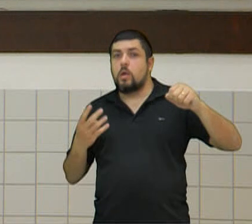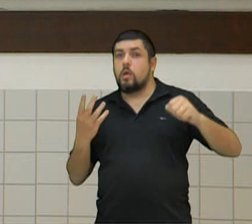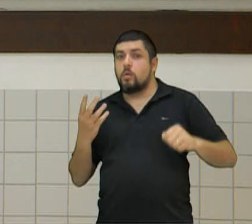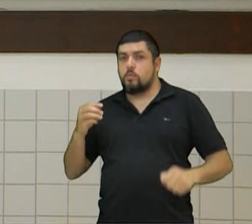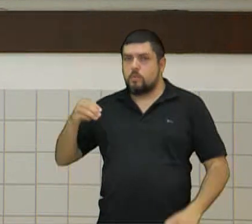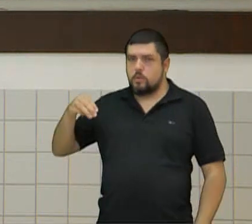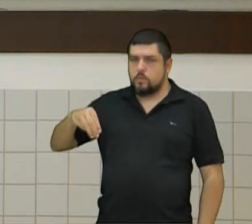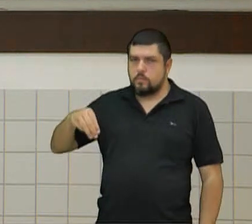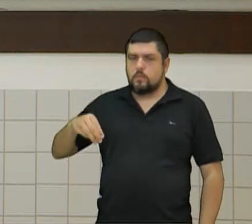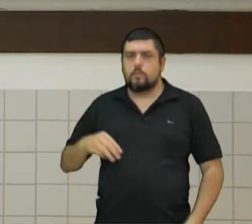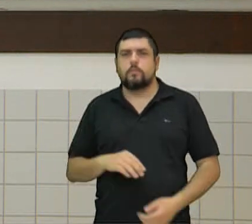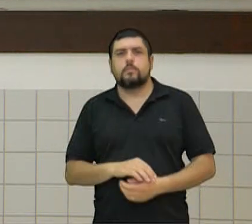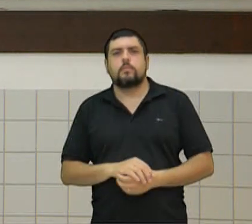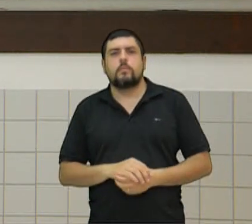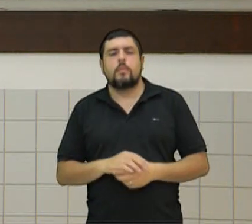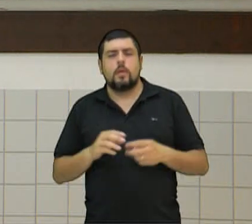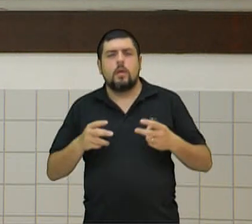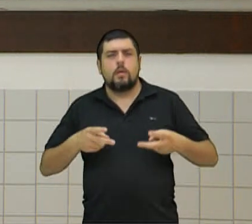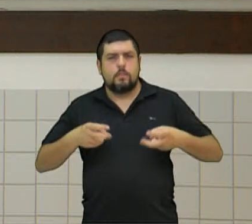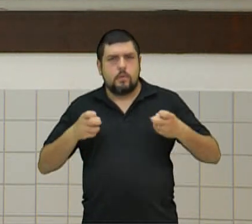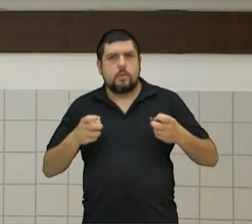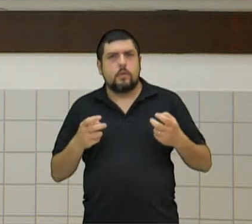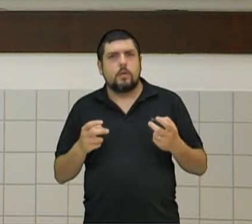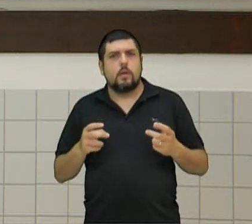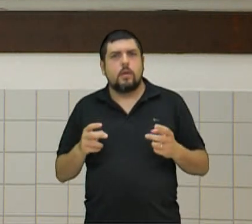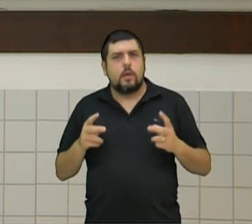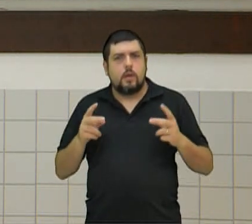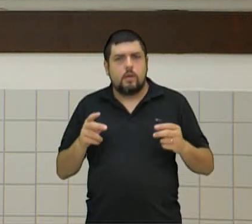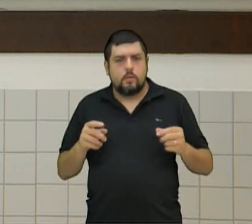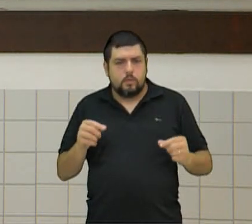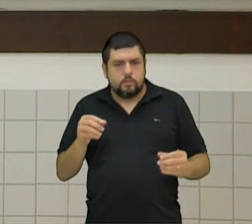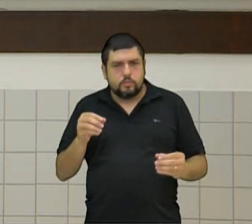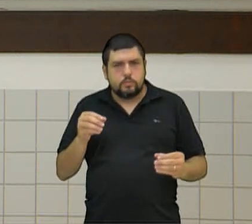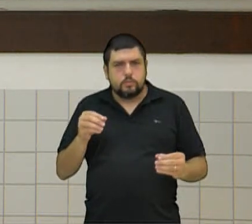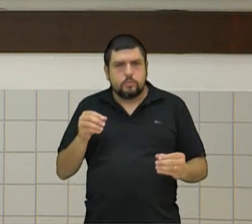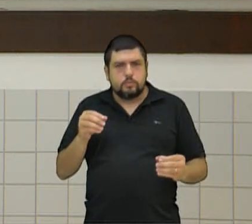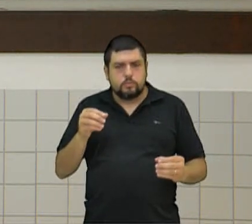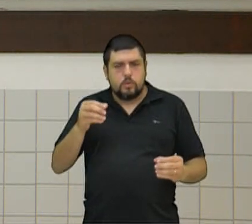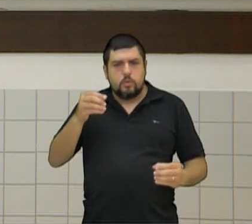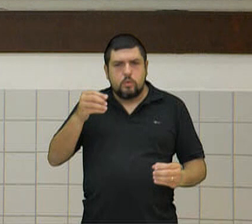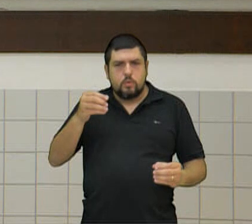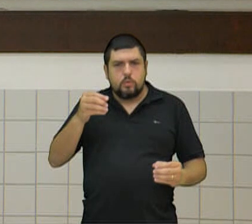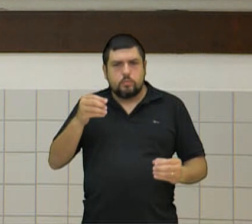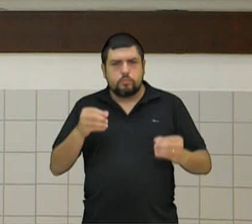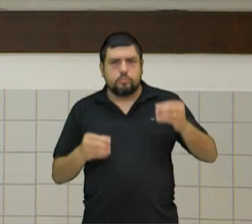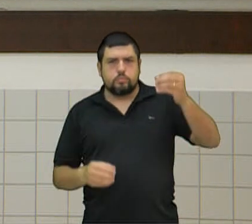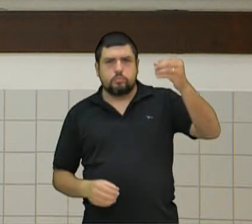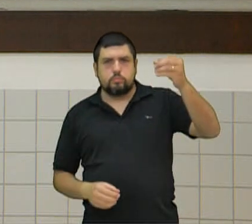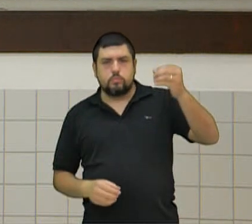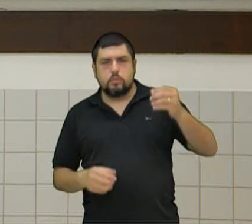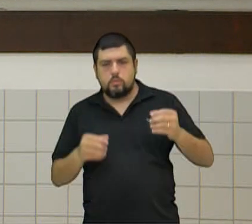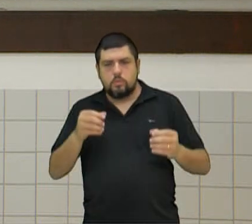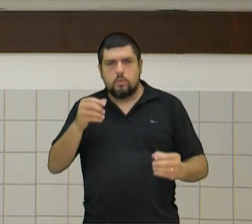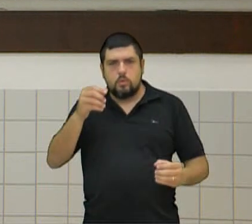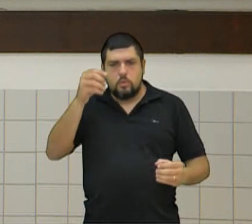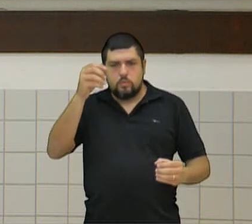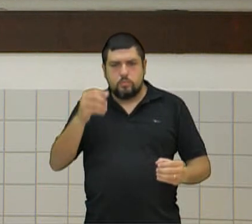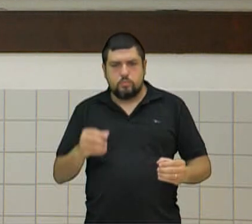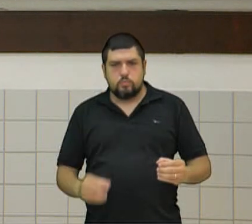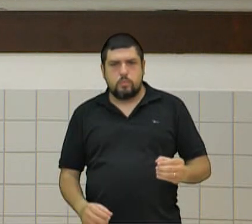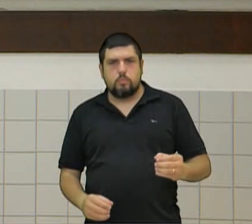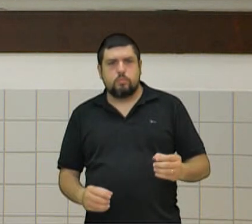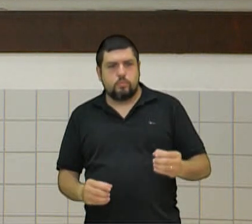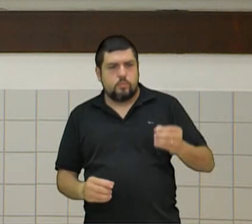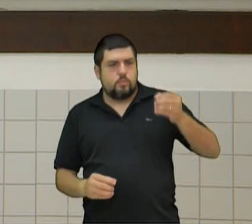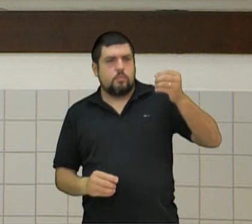ó. Eu estou deslocando uma grande quantidade vejo de distância de altura aqui e vejo o tanto